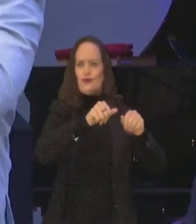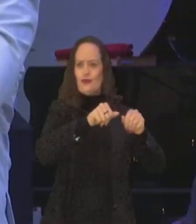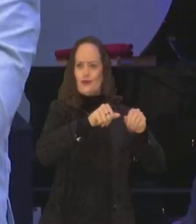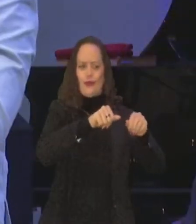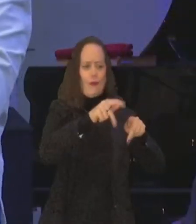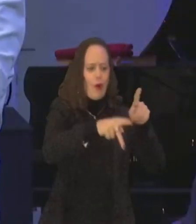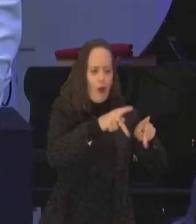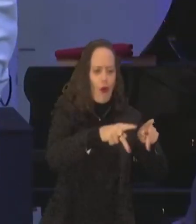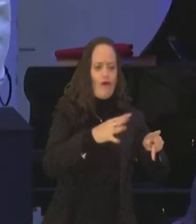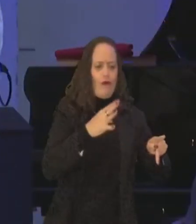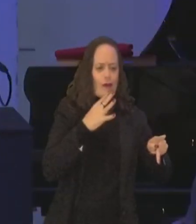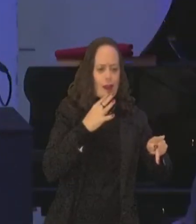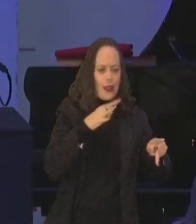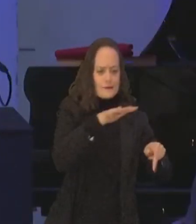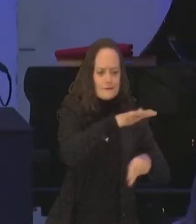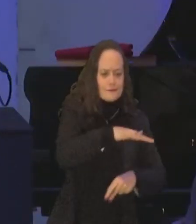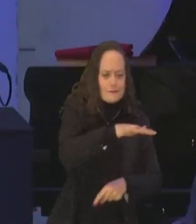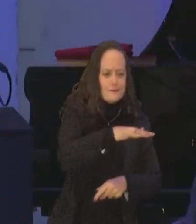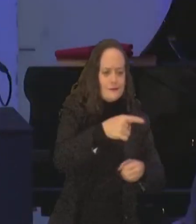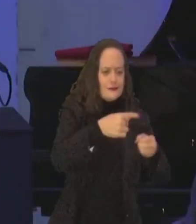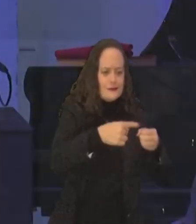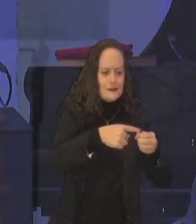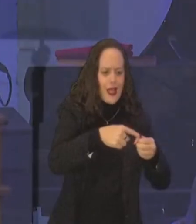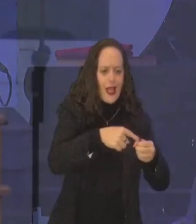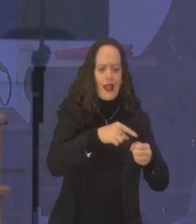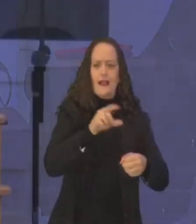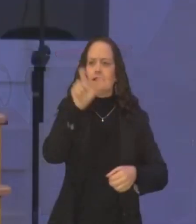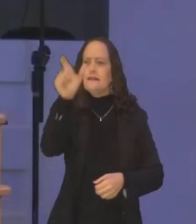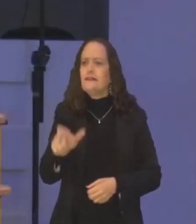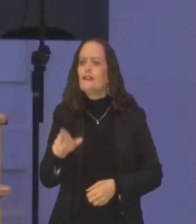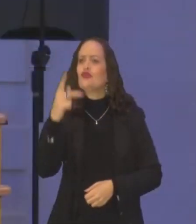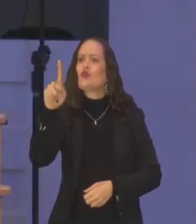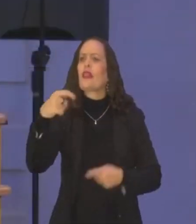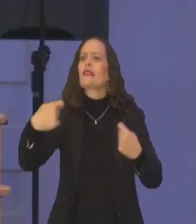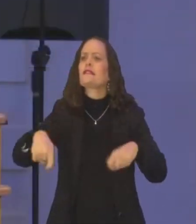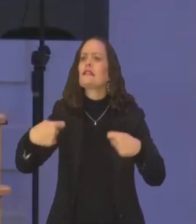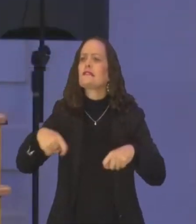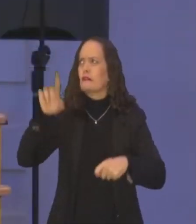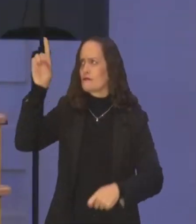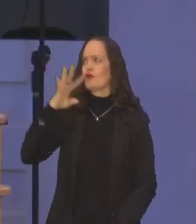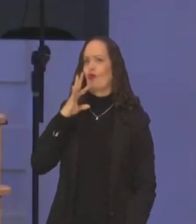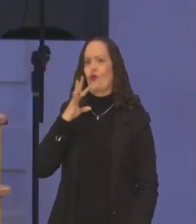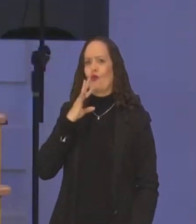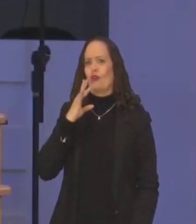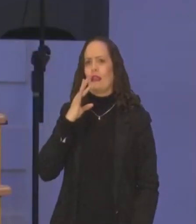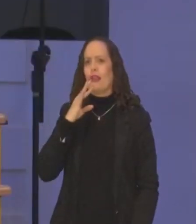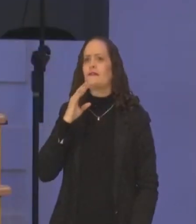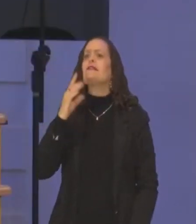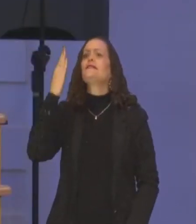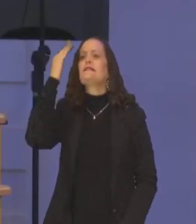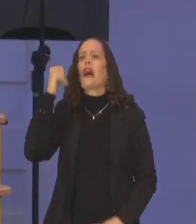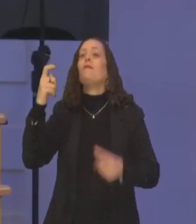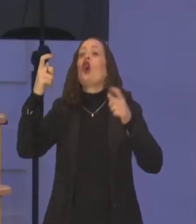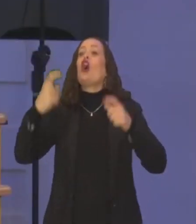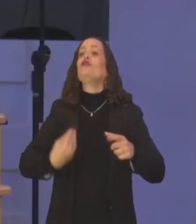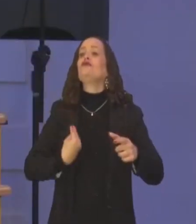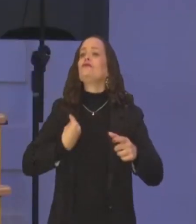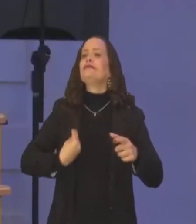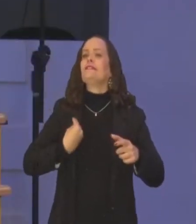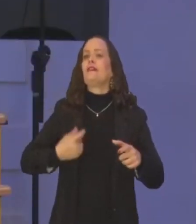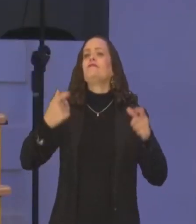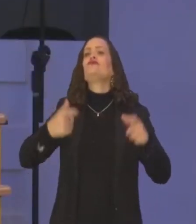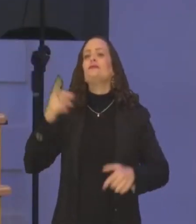povo, Deus conhece cada necessidade de uma pessoa. Ele conhece o lugar onde você está